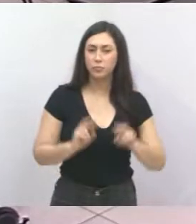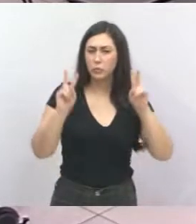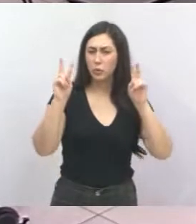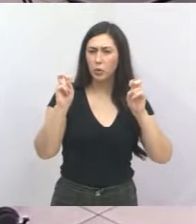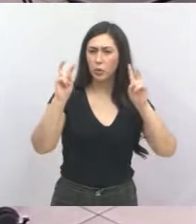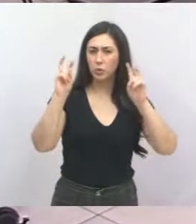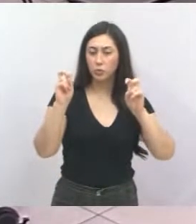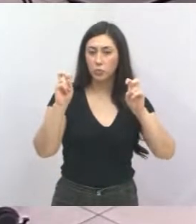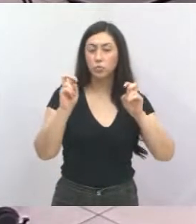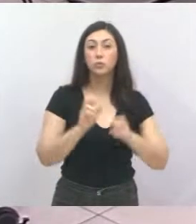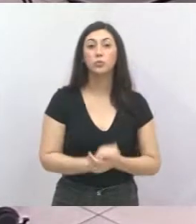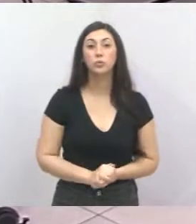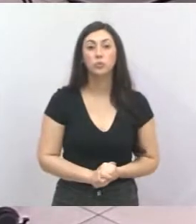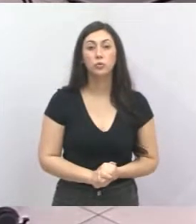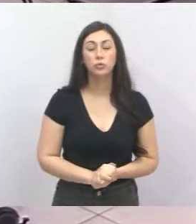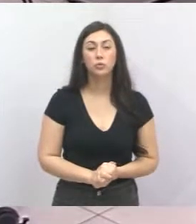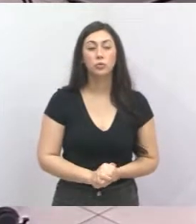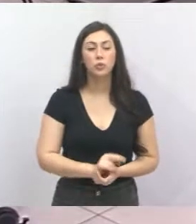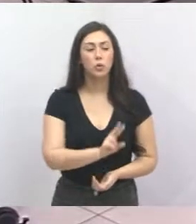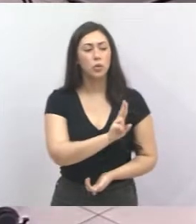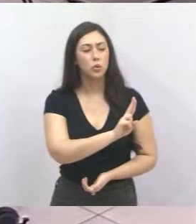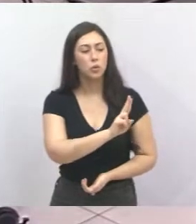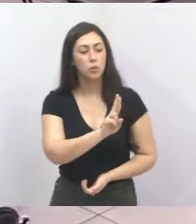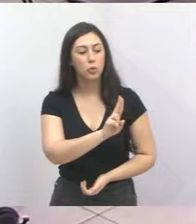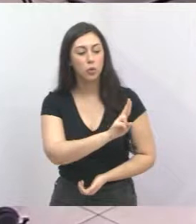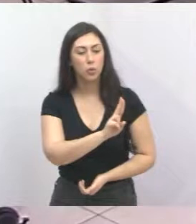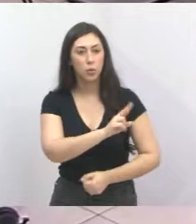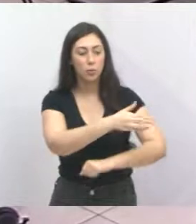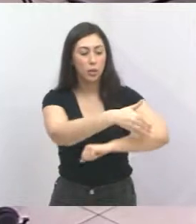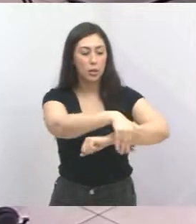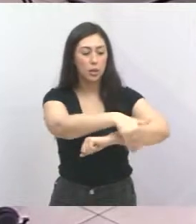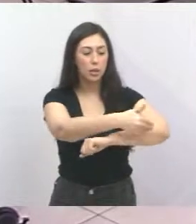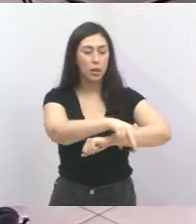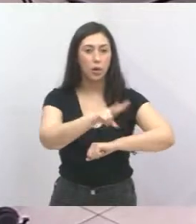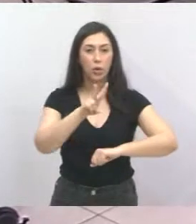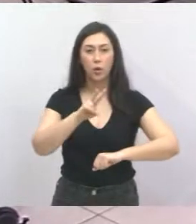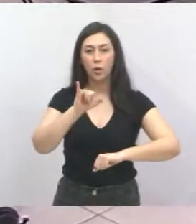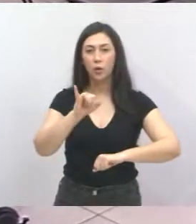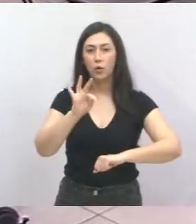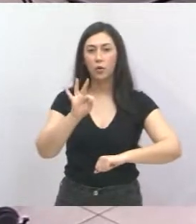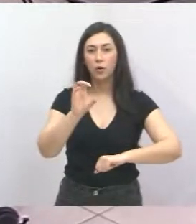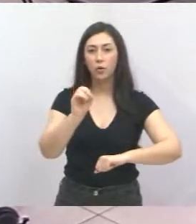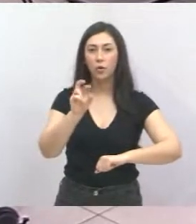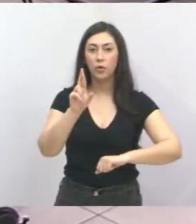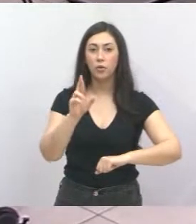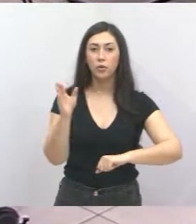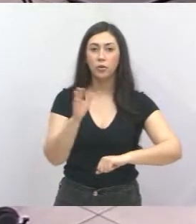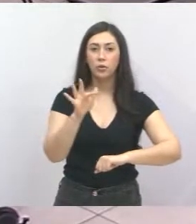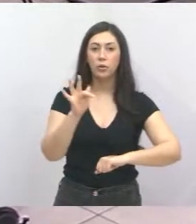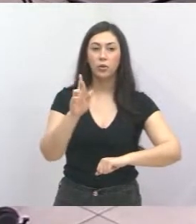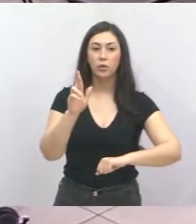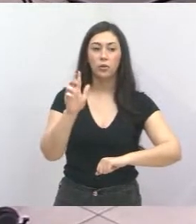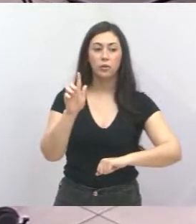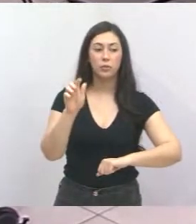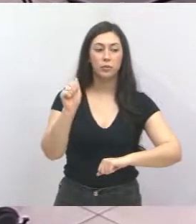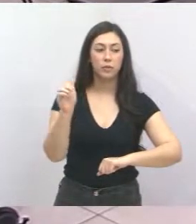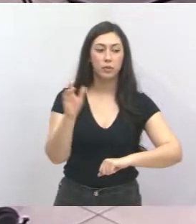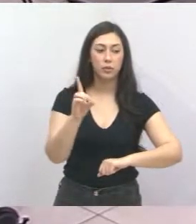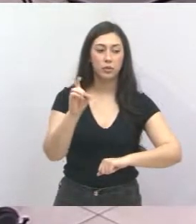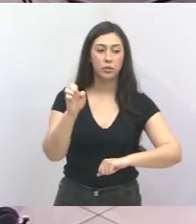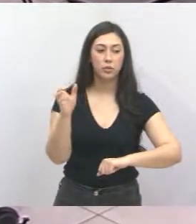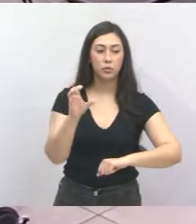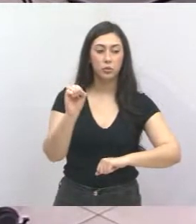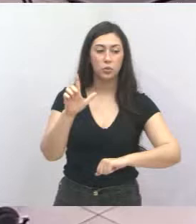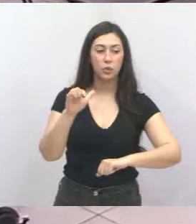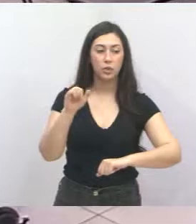Assunto: dispõe sobre a denominação da rua Vitor Fraga de Oliveira. Apresentação do